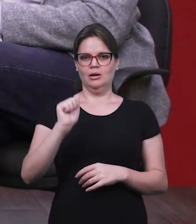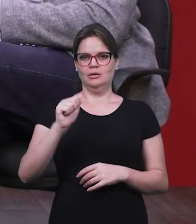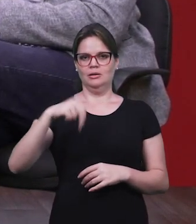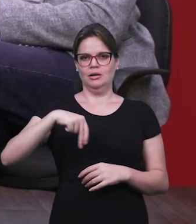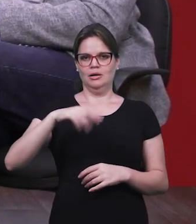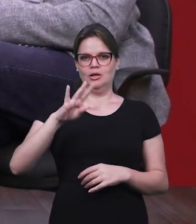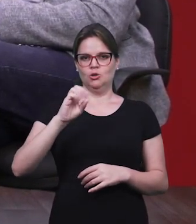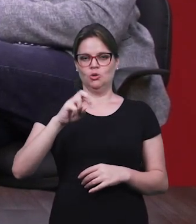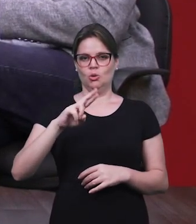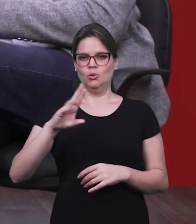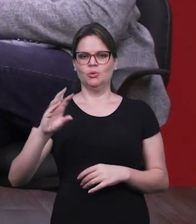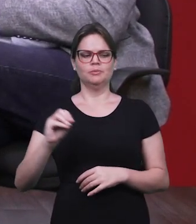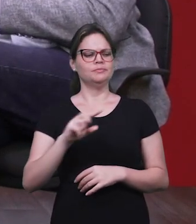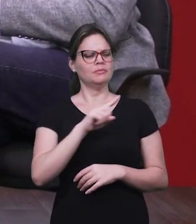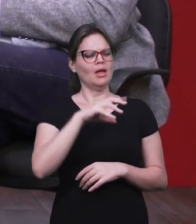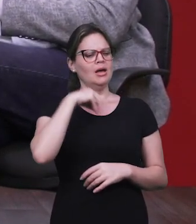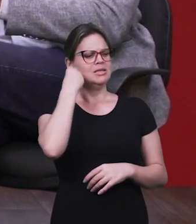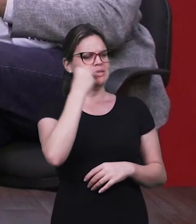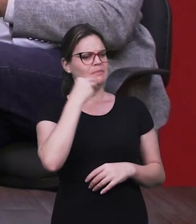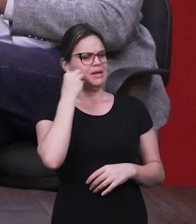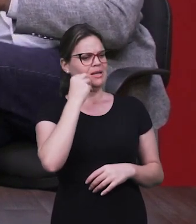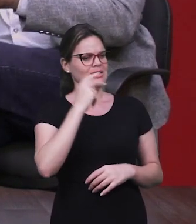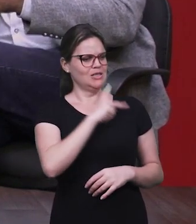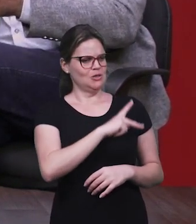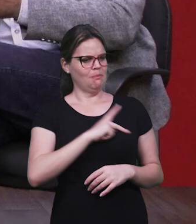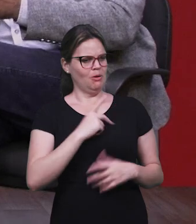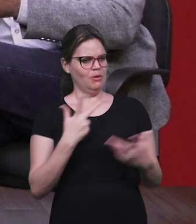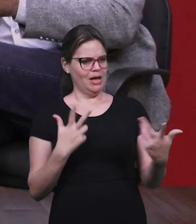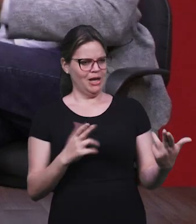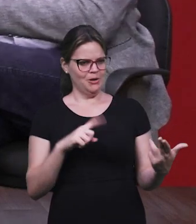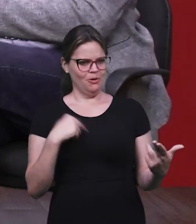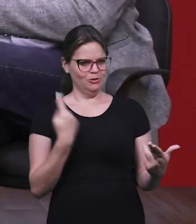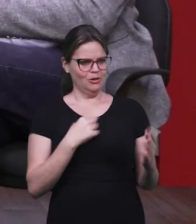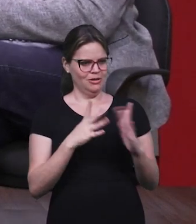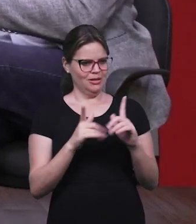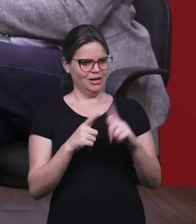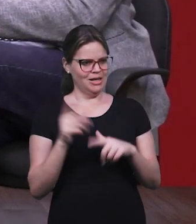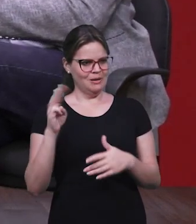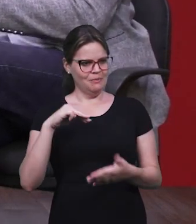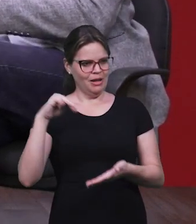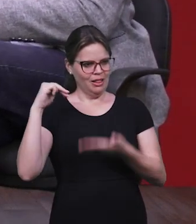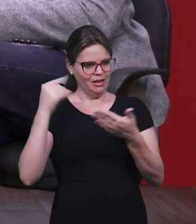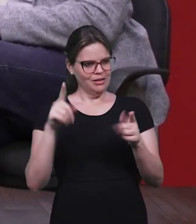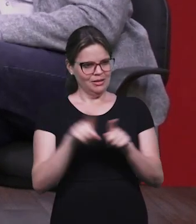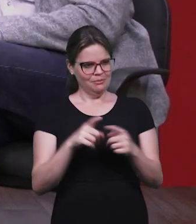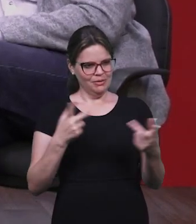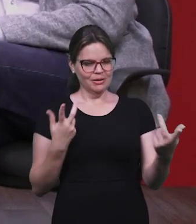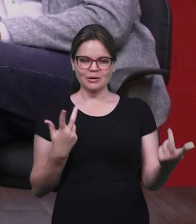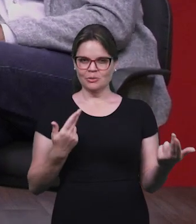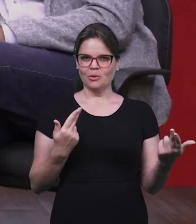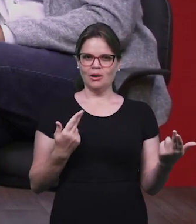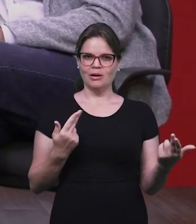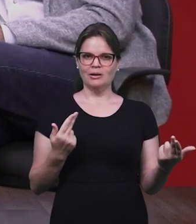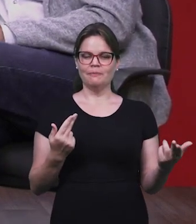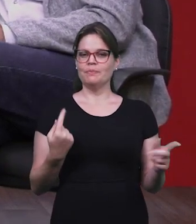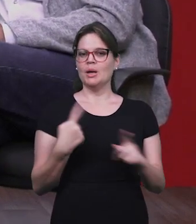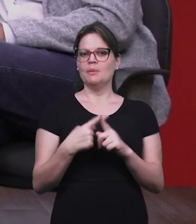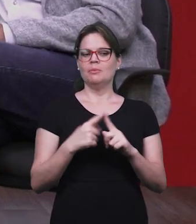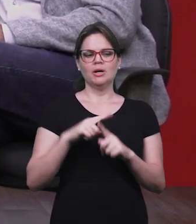é aprendido, né? É um homem, um curso que ensina, ou o evangelho ele é aprendido